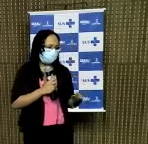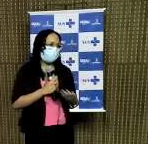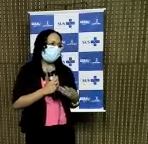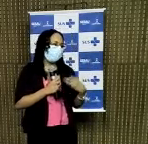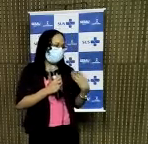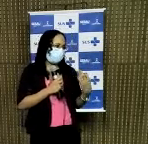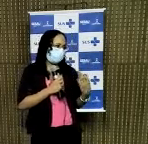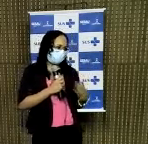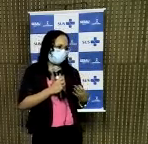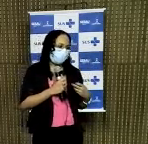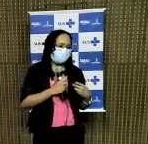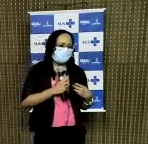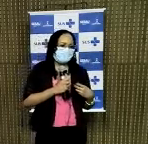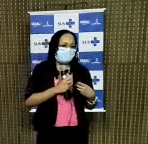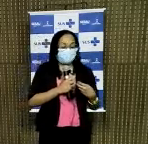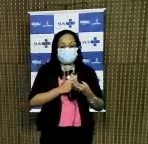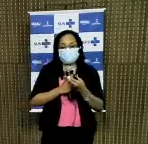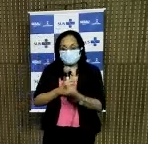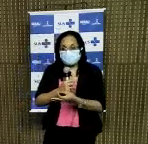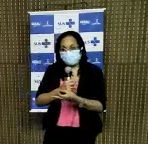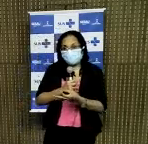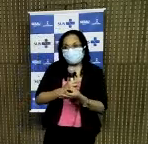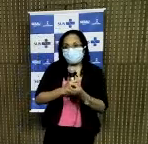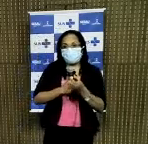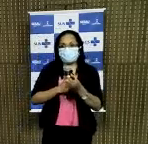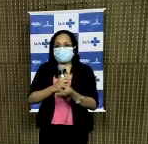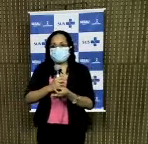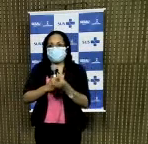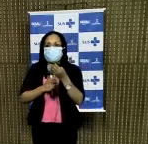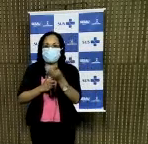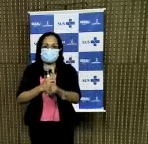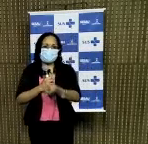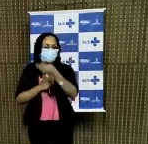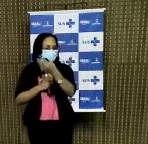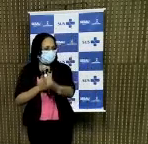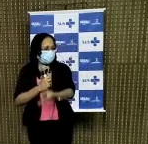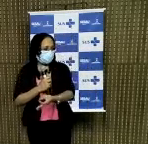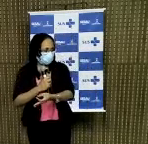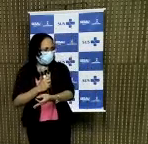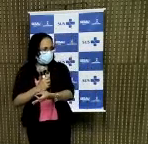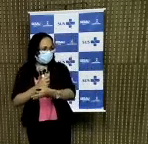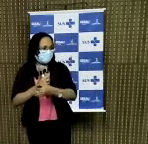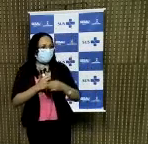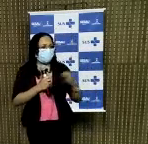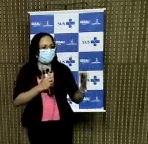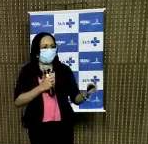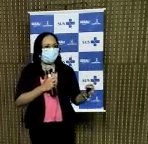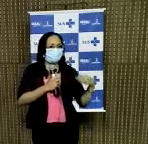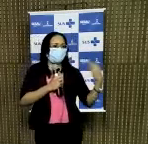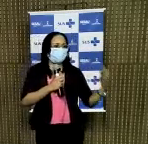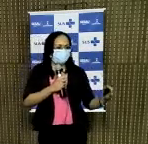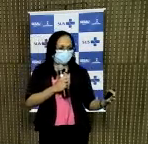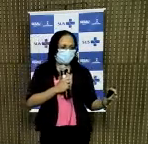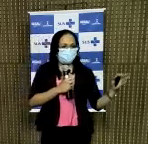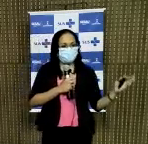na unidade, fazendo uma reunião. Por isso que também é bom quando a gente vê nos gráficos, a gente vê números, né? Porque a gente